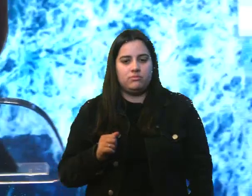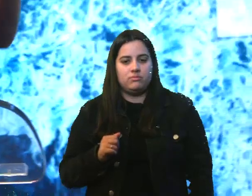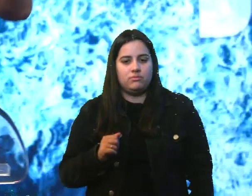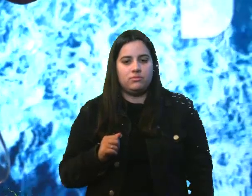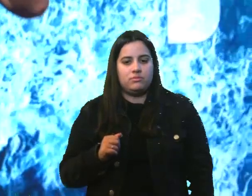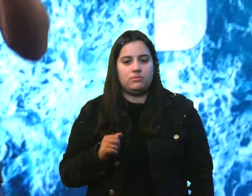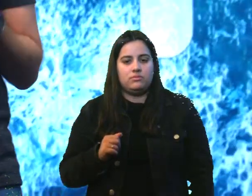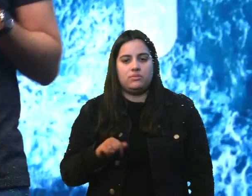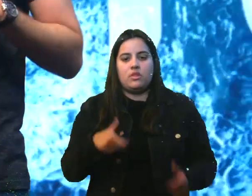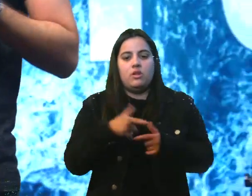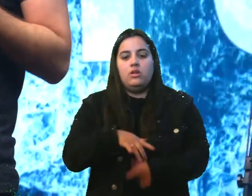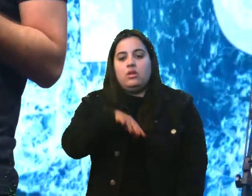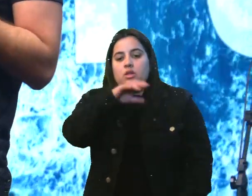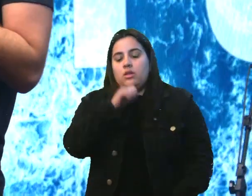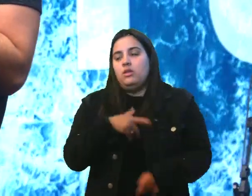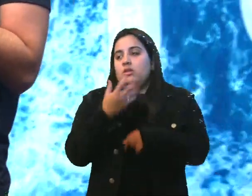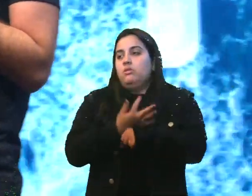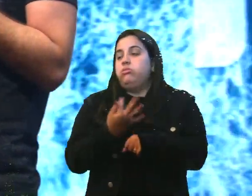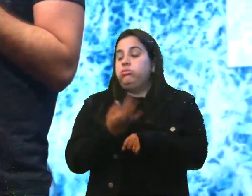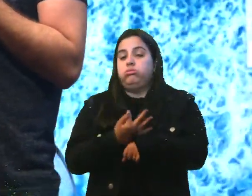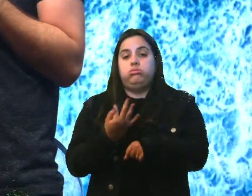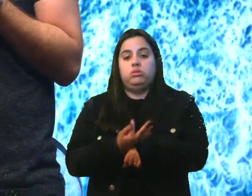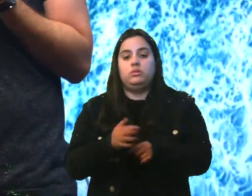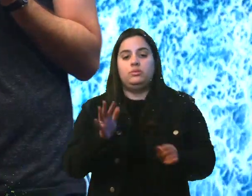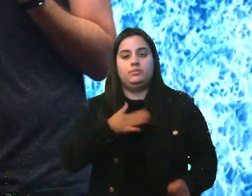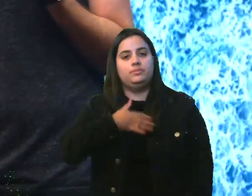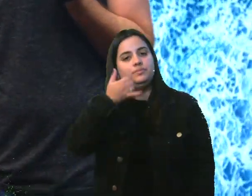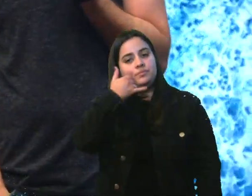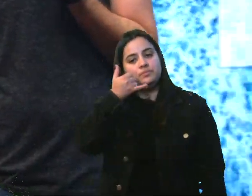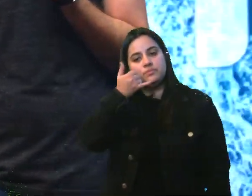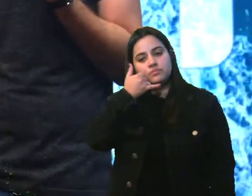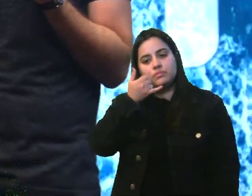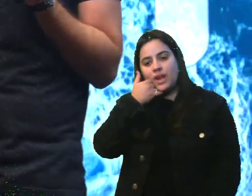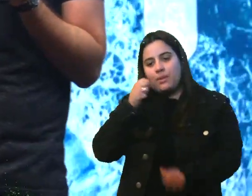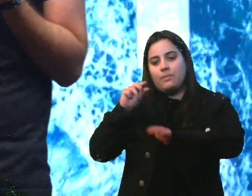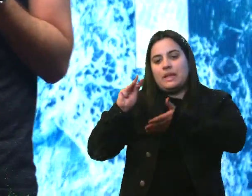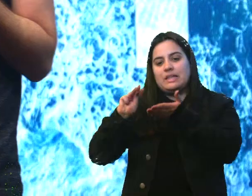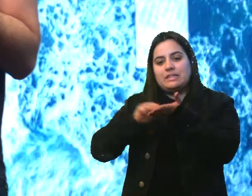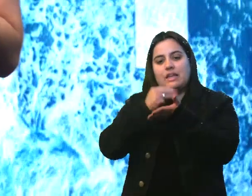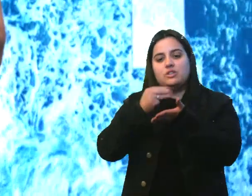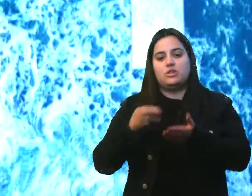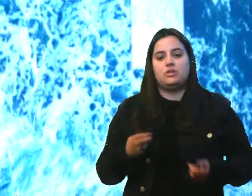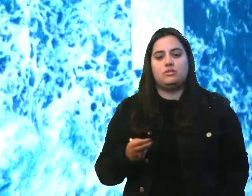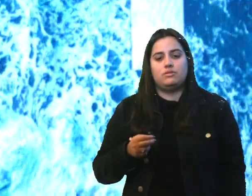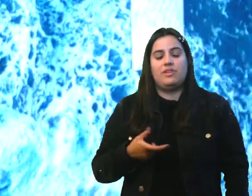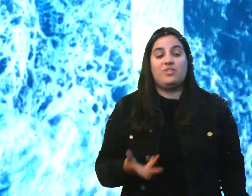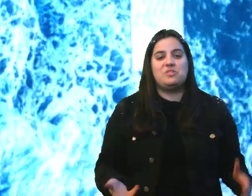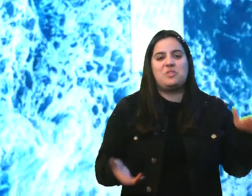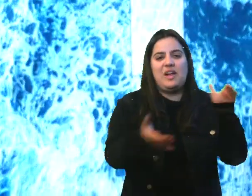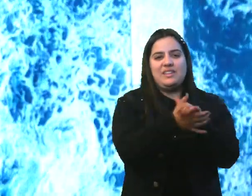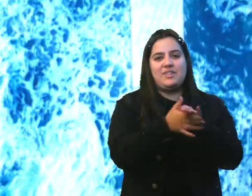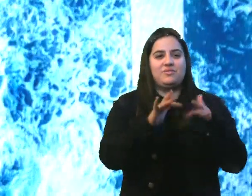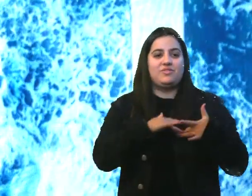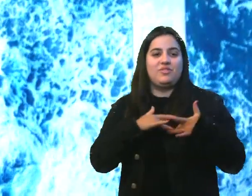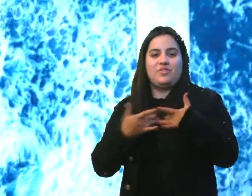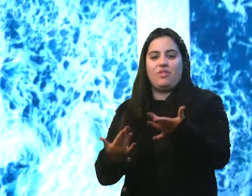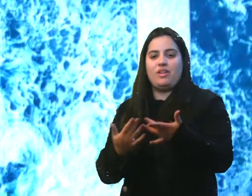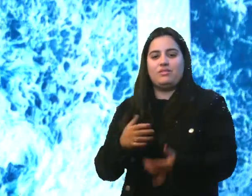tinha mais ar. Quando eu vi meu celular, chega uma mensagem do casal que tinha doado a